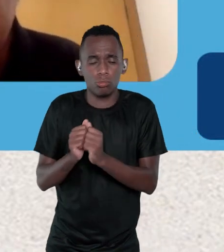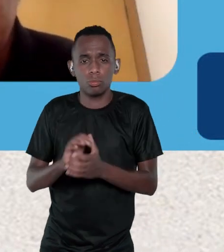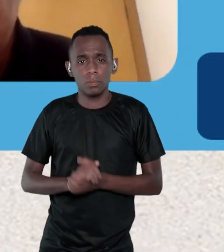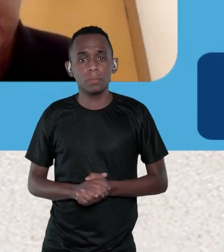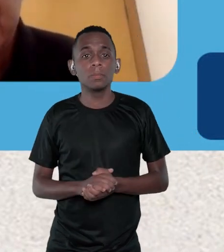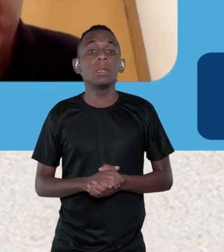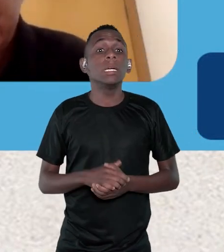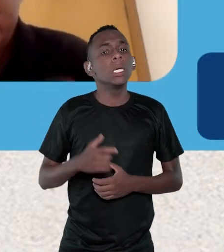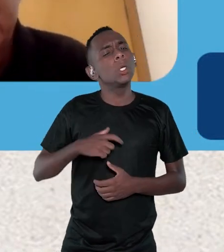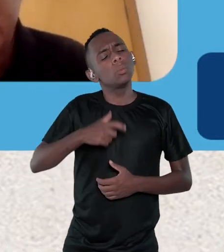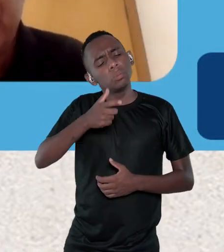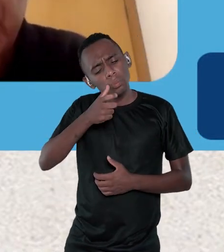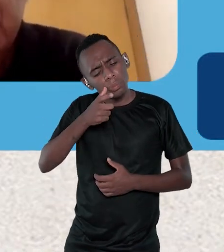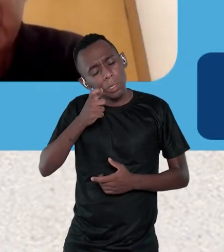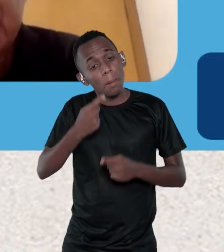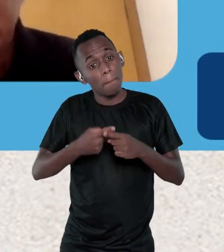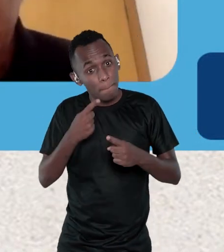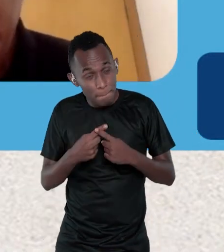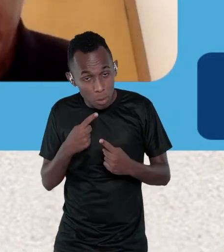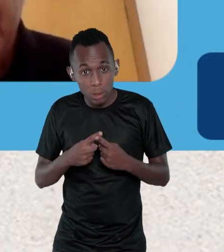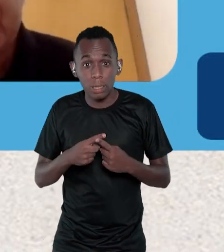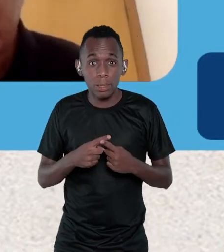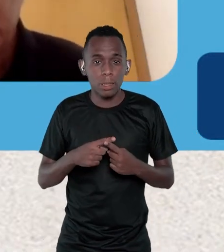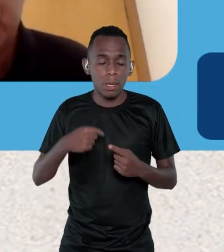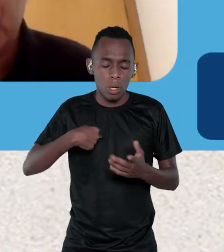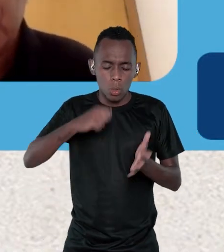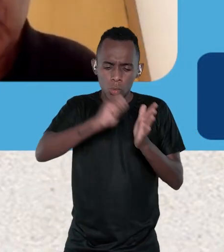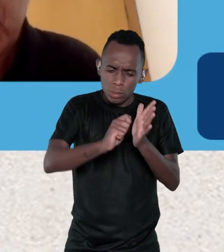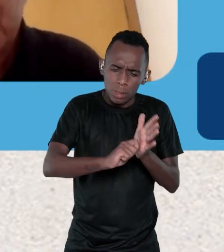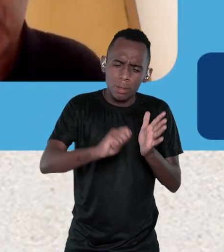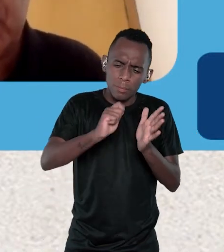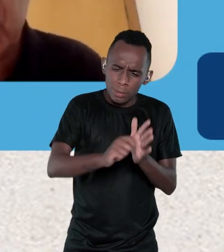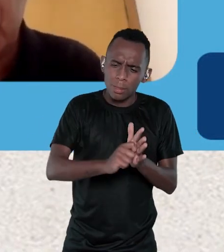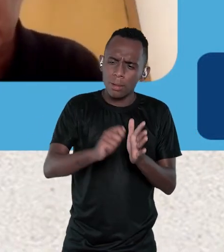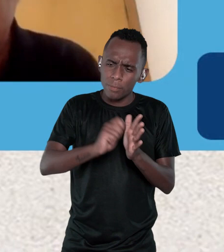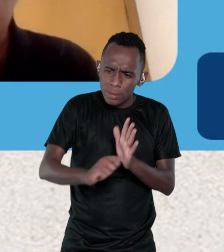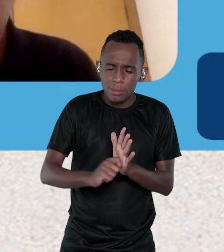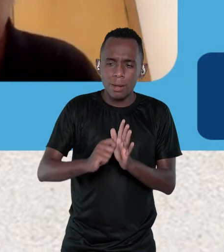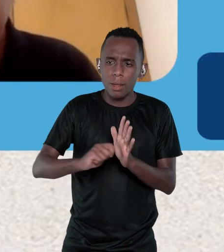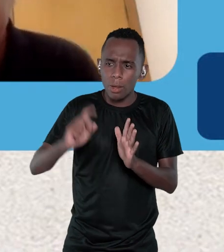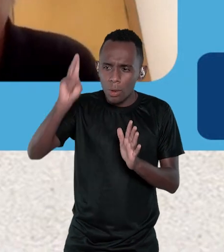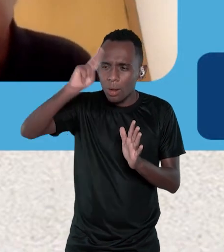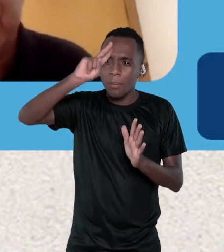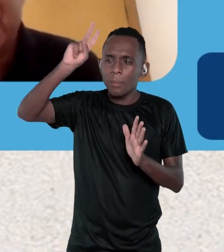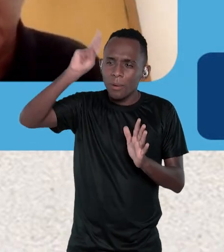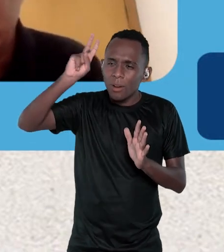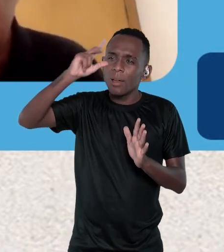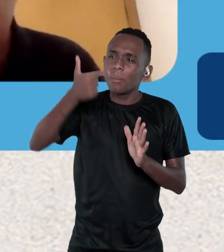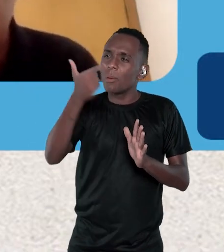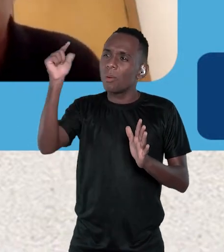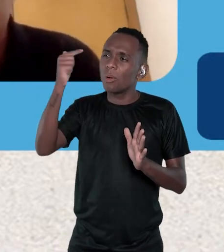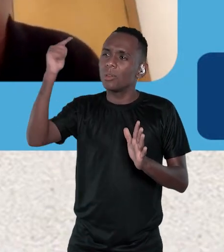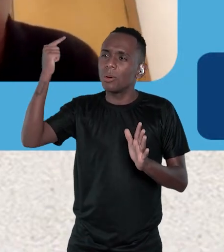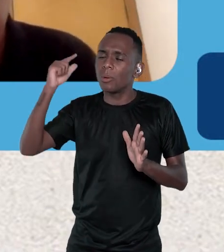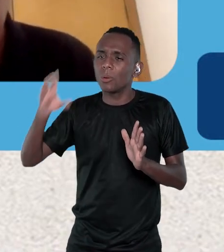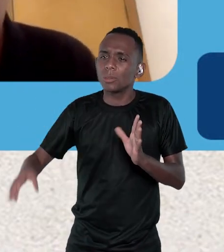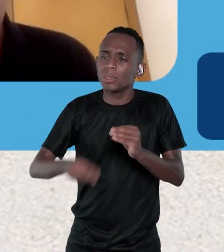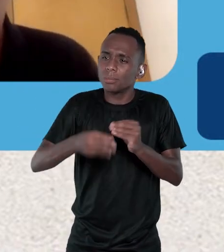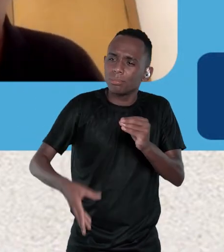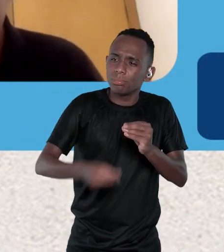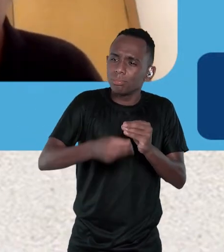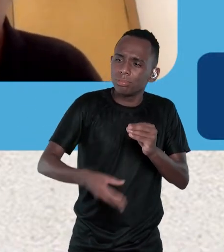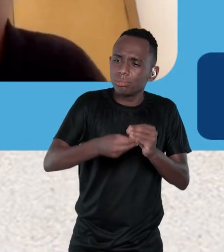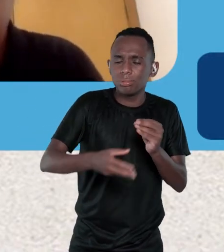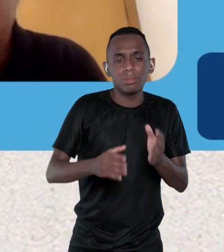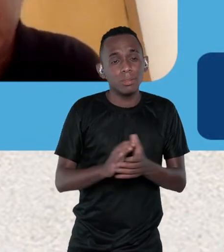curtas, poesia em prosa. E está muito curioso. Assim, cada vez que eu escrevo mais